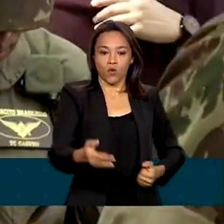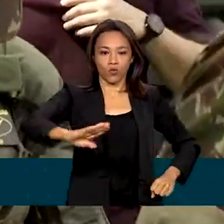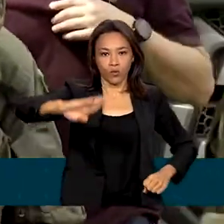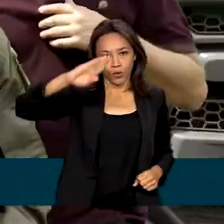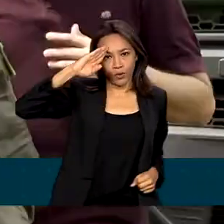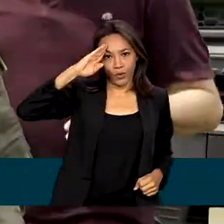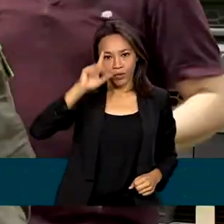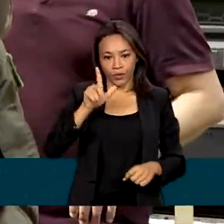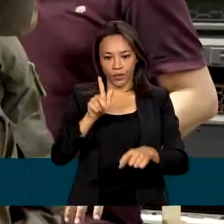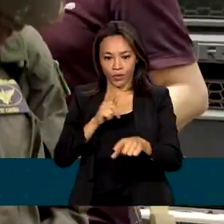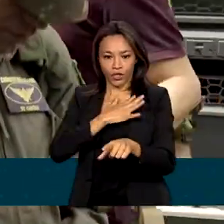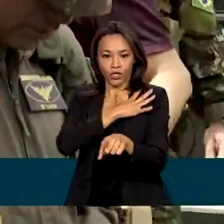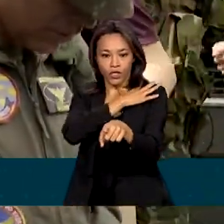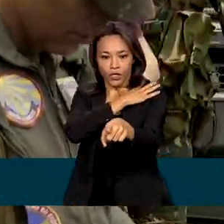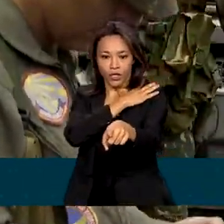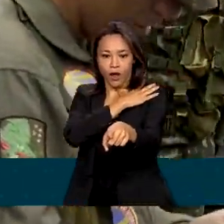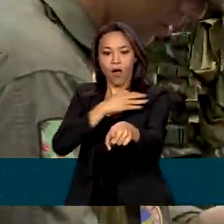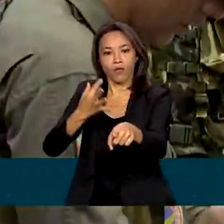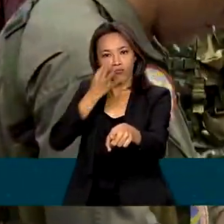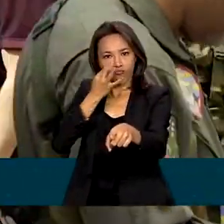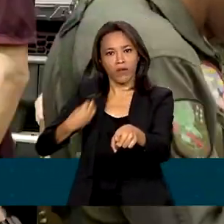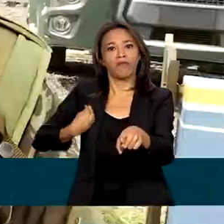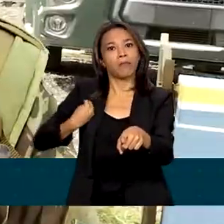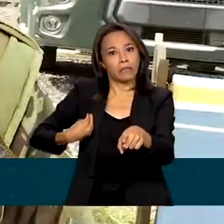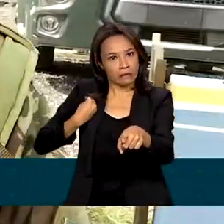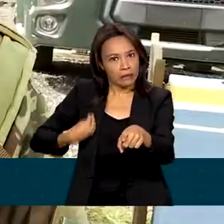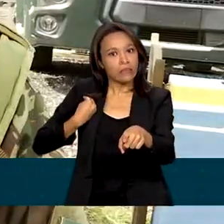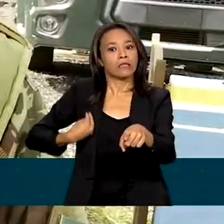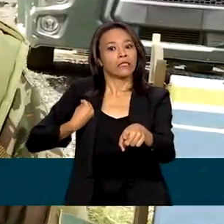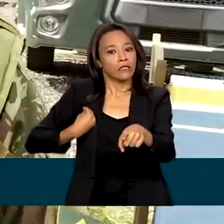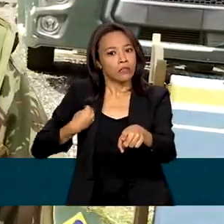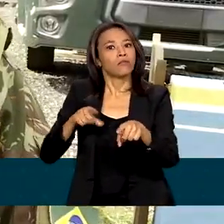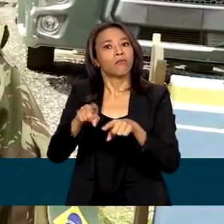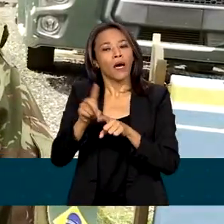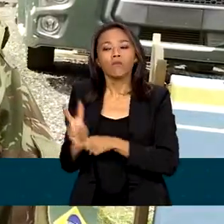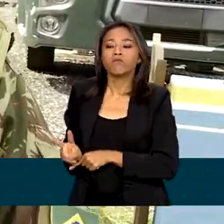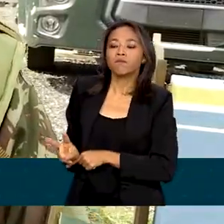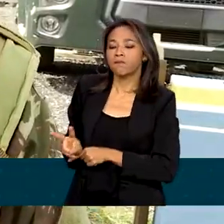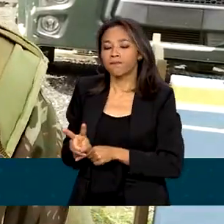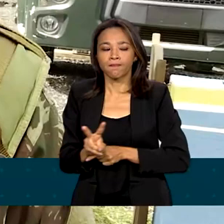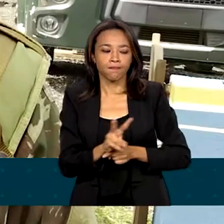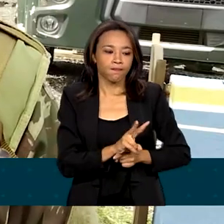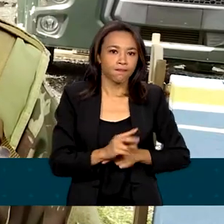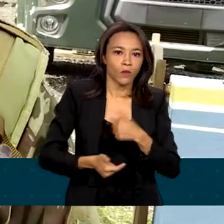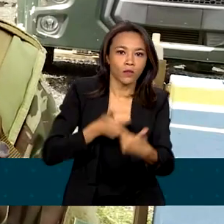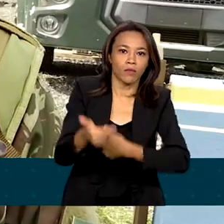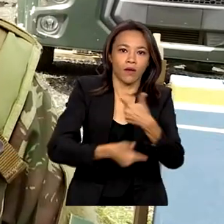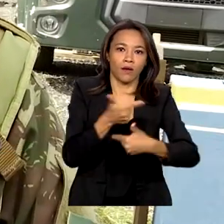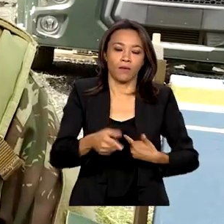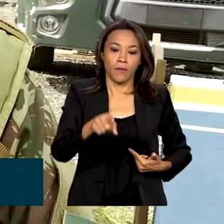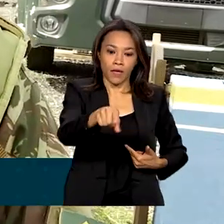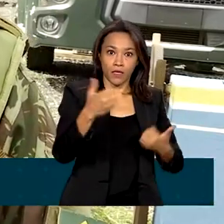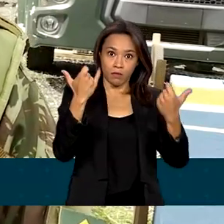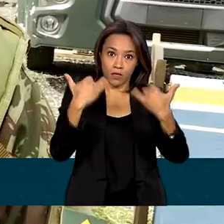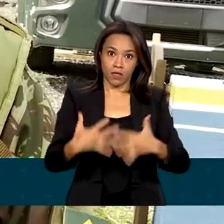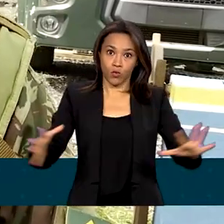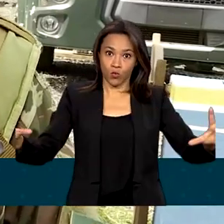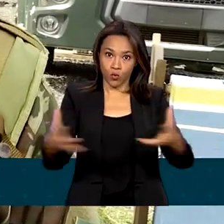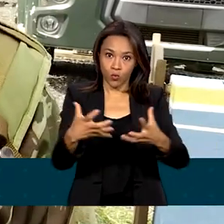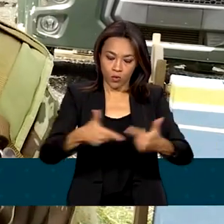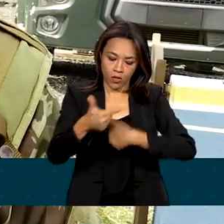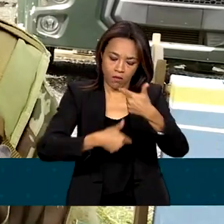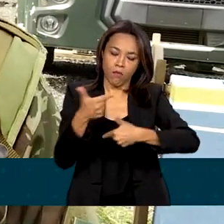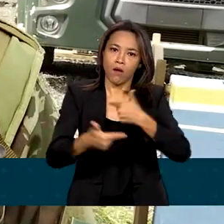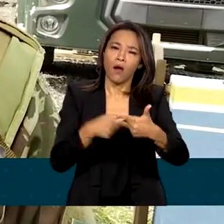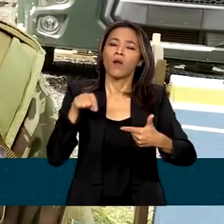da corporação, esteve no litoral norte nesta sexta-feira para acompanhar os trabalhos. Esse trabalho conjunto é um trabalho que